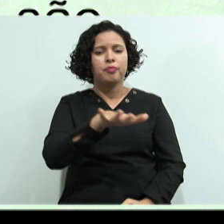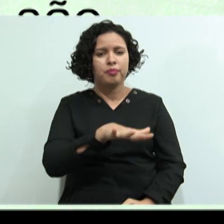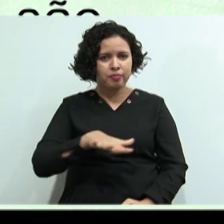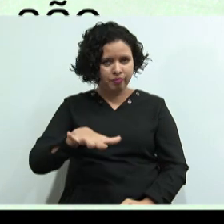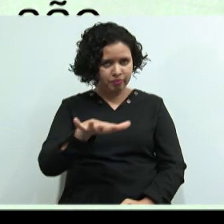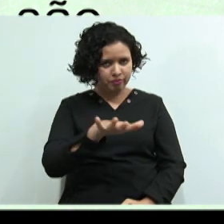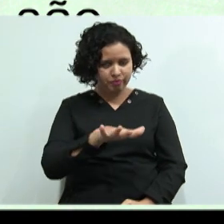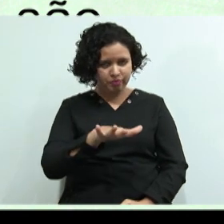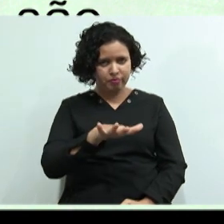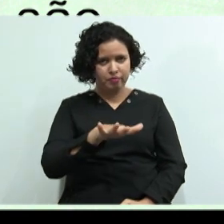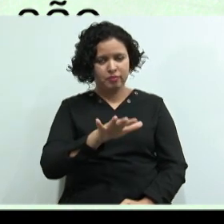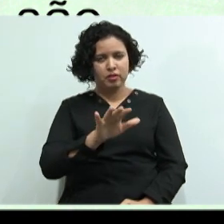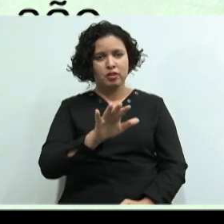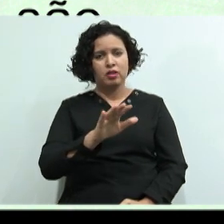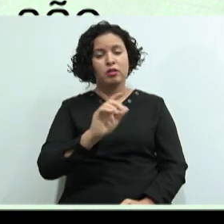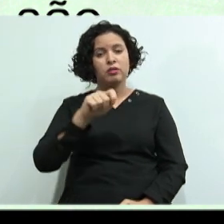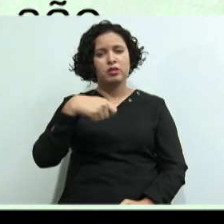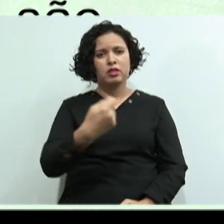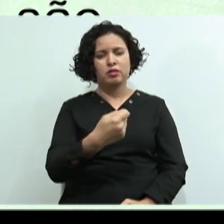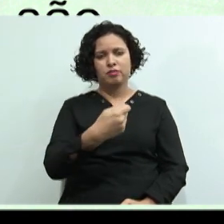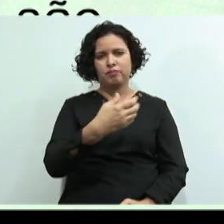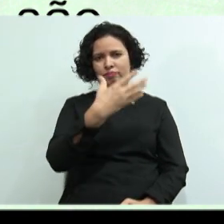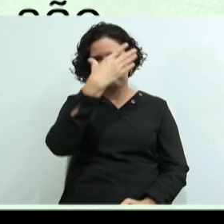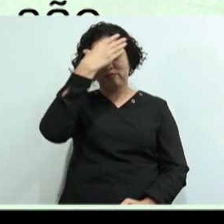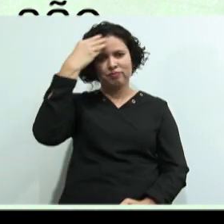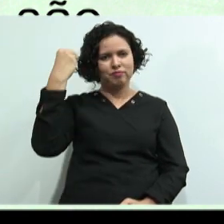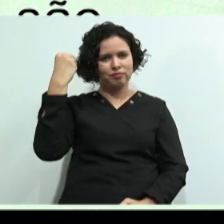neutro. Agora, os sinais esquecer,